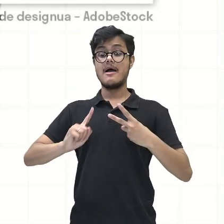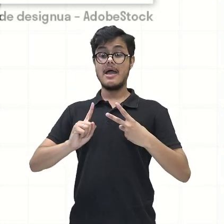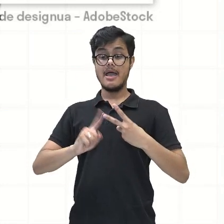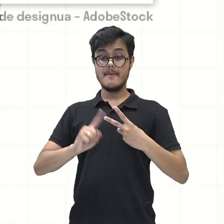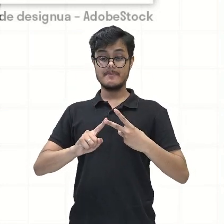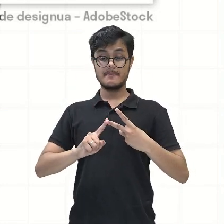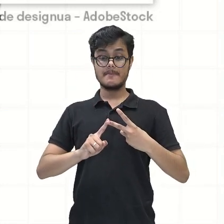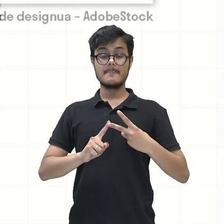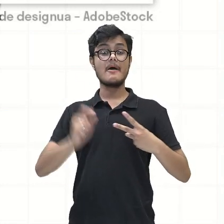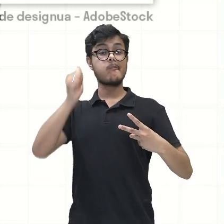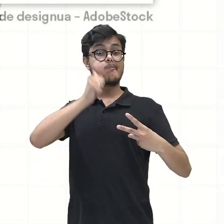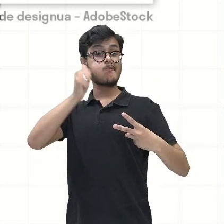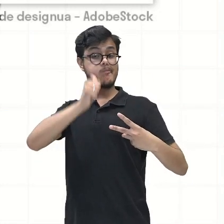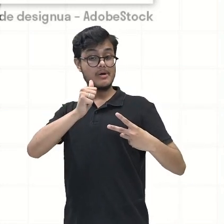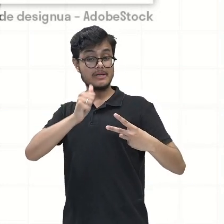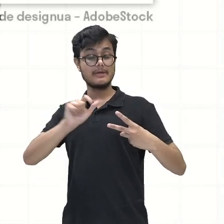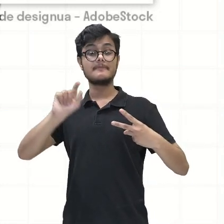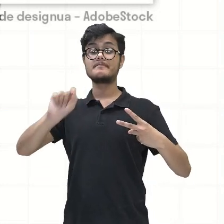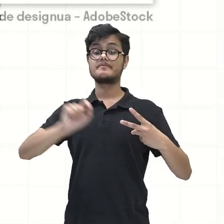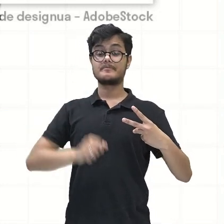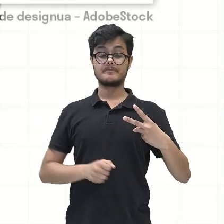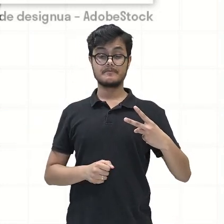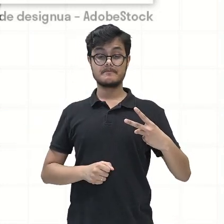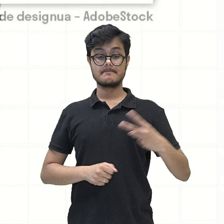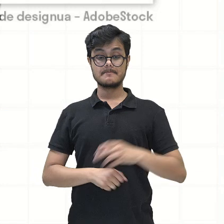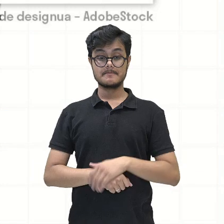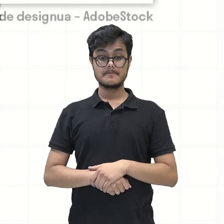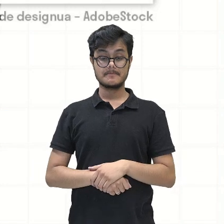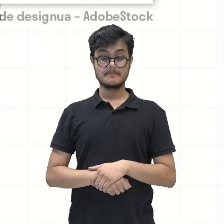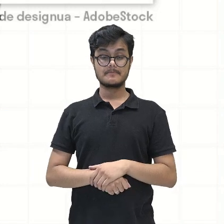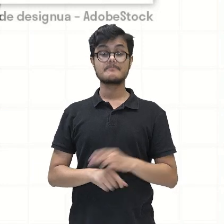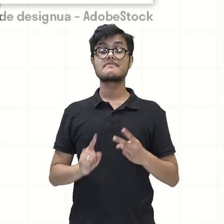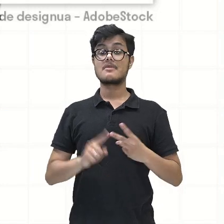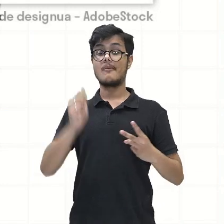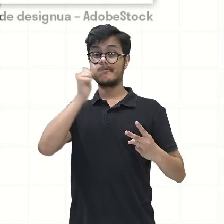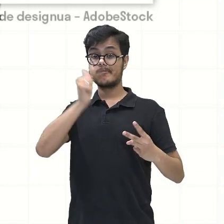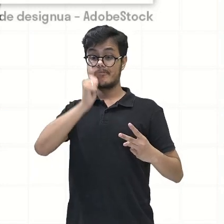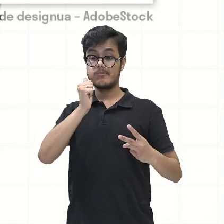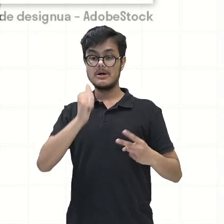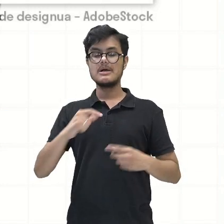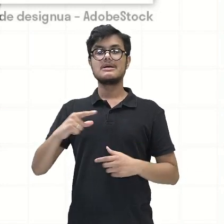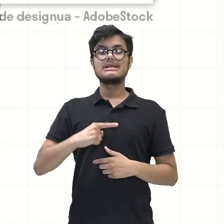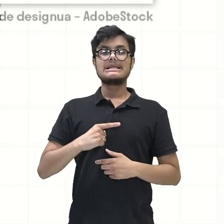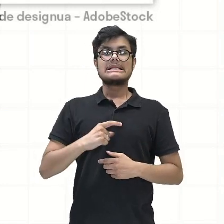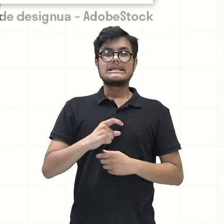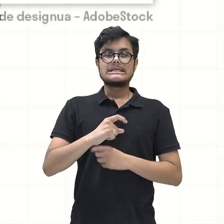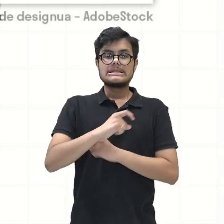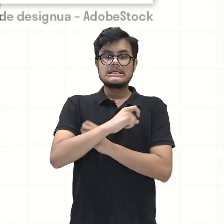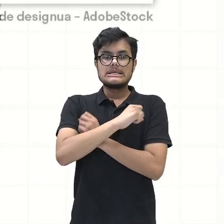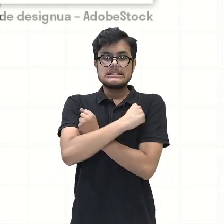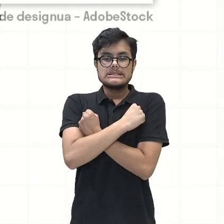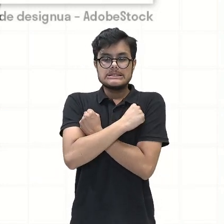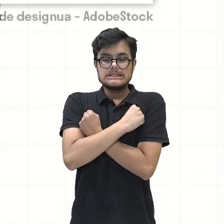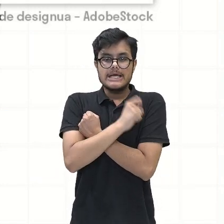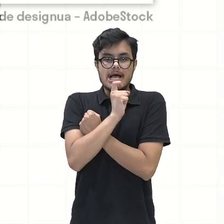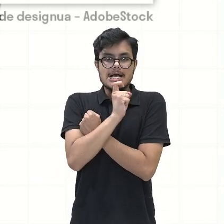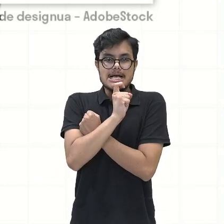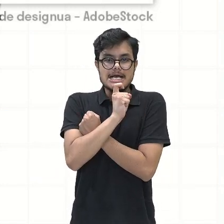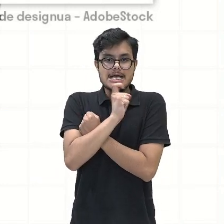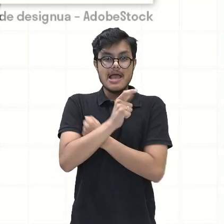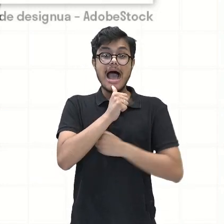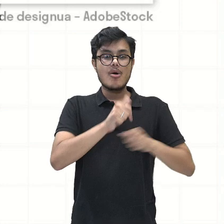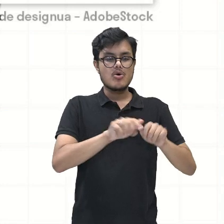ventos alísios eles perdem a intensidade, a lanina ela vai provocar o resfriamento das águas